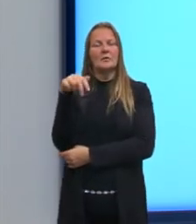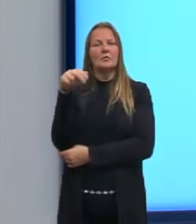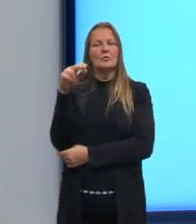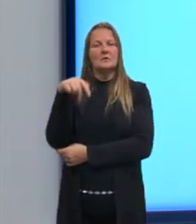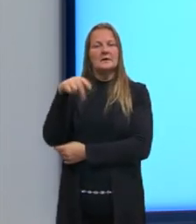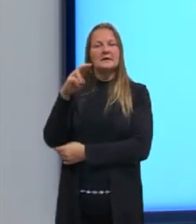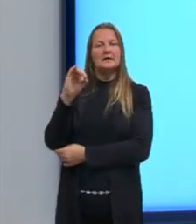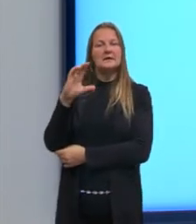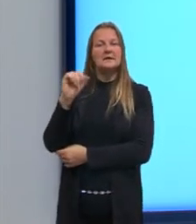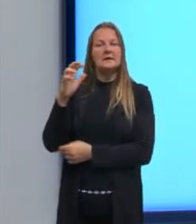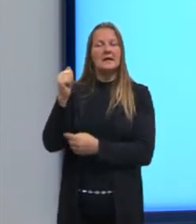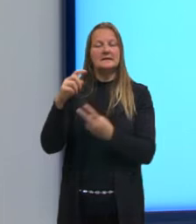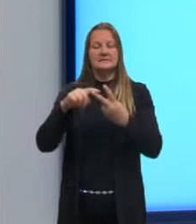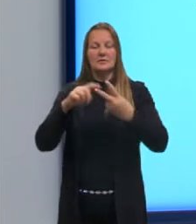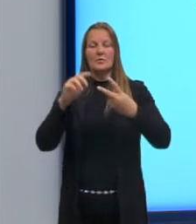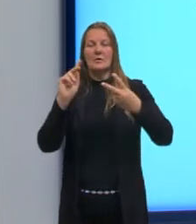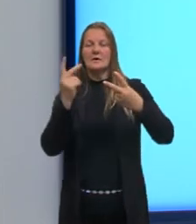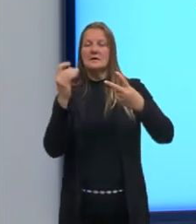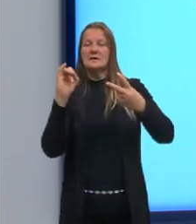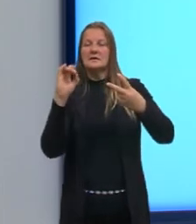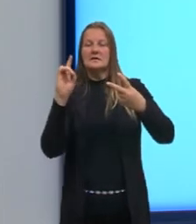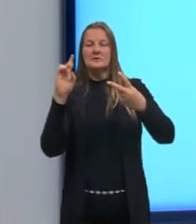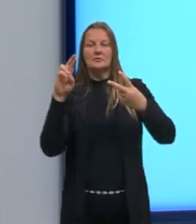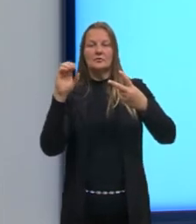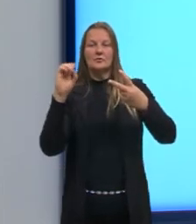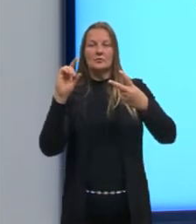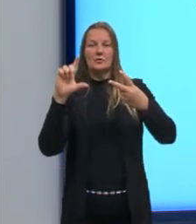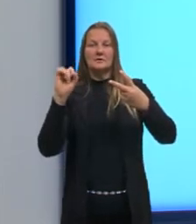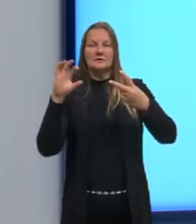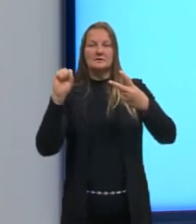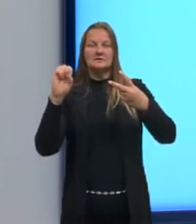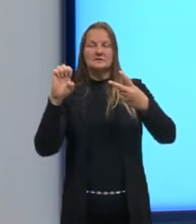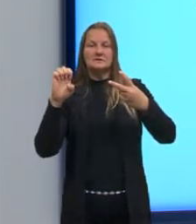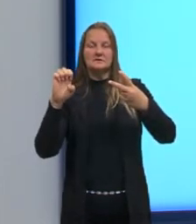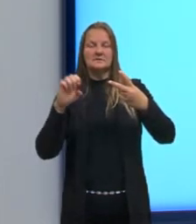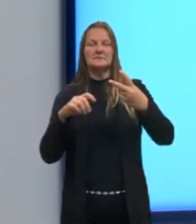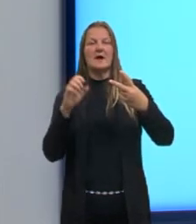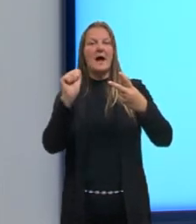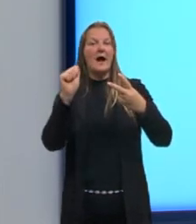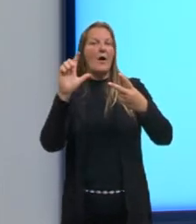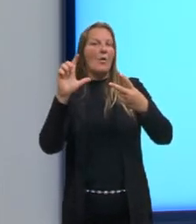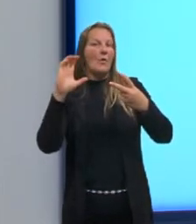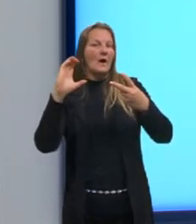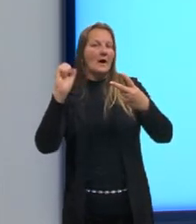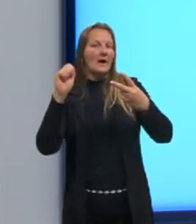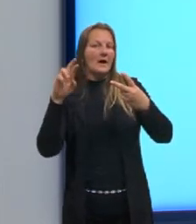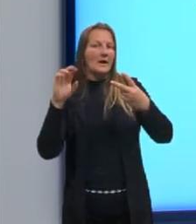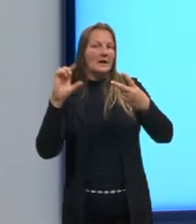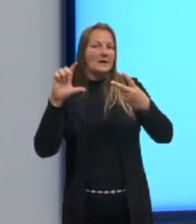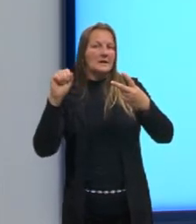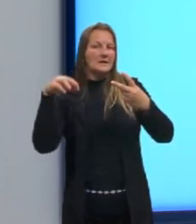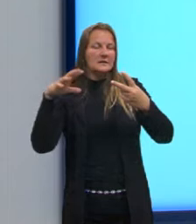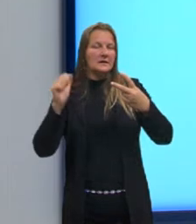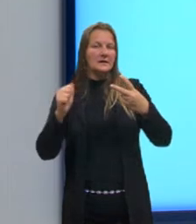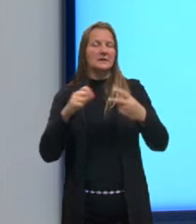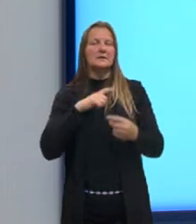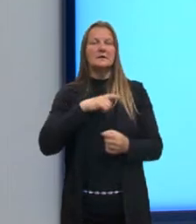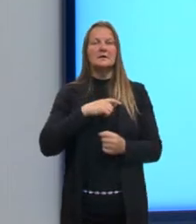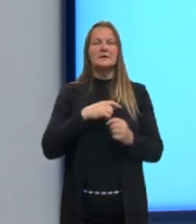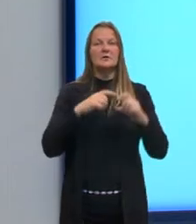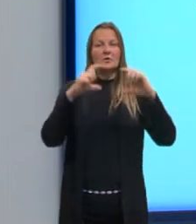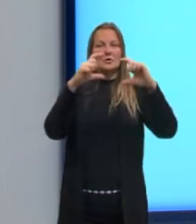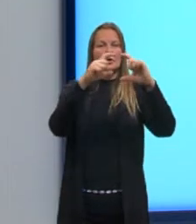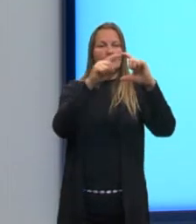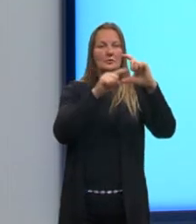oscilação e a Hidrólise alcalina assim só rapidinho para a gente entender a ocrilação é aquela que ocorre entre os aromáticos